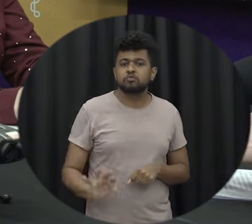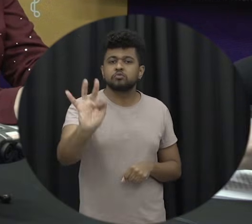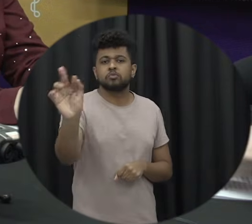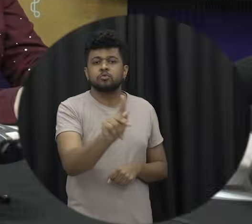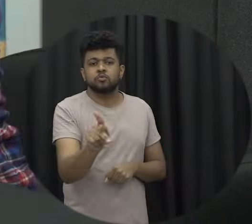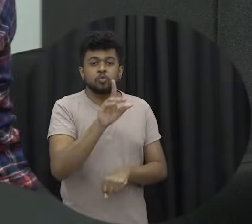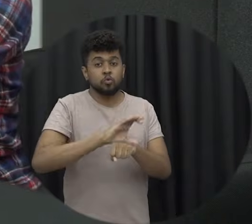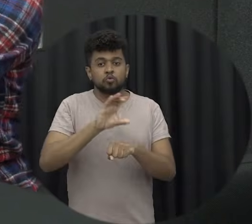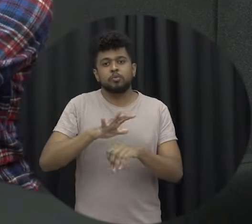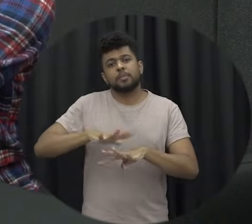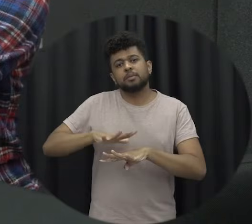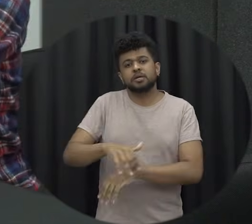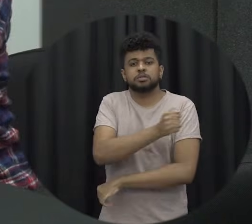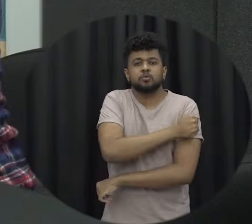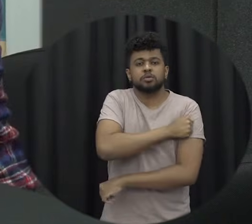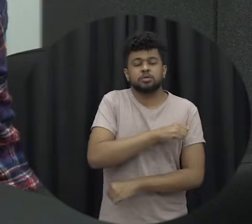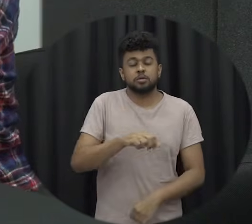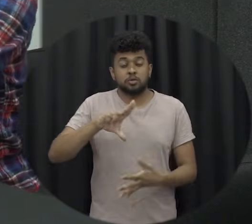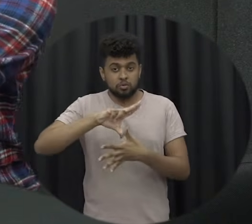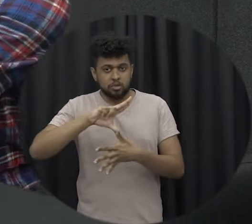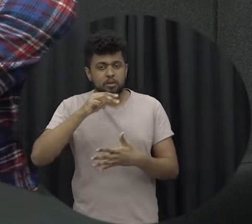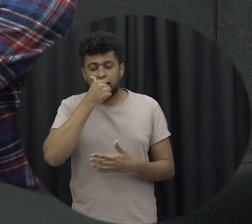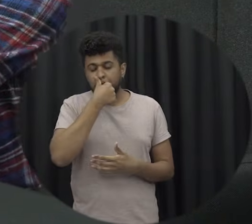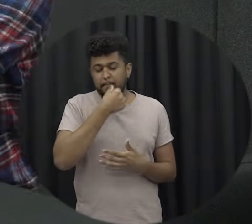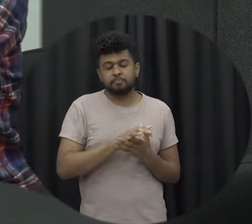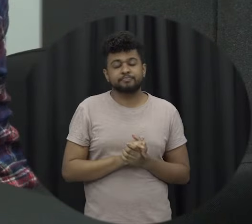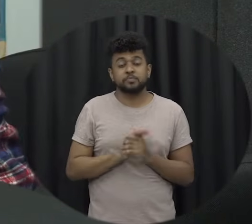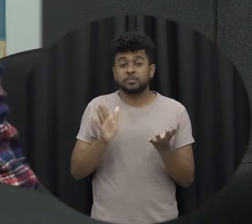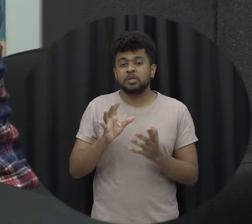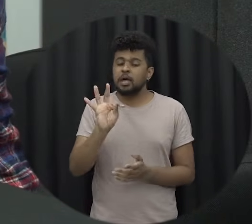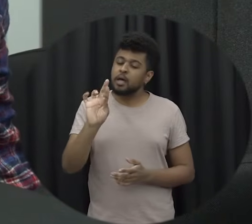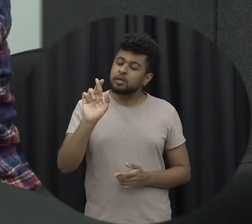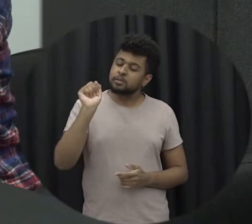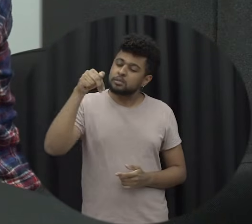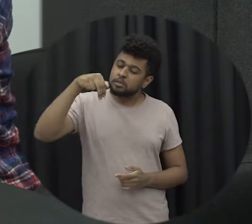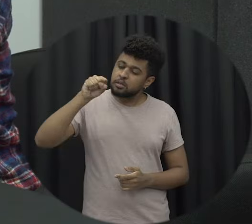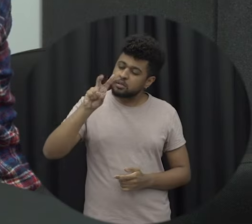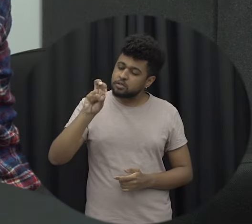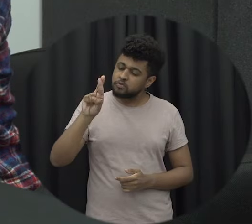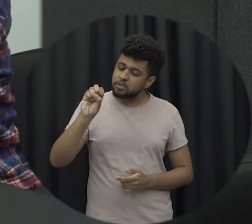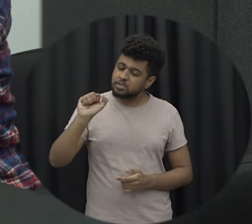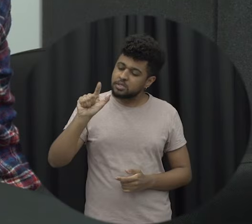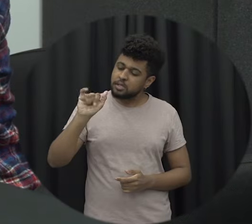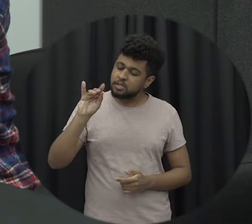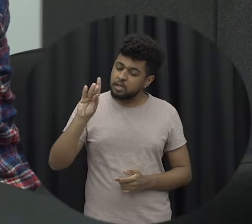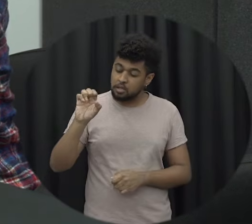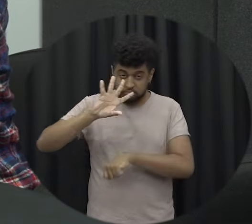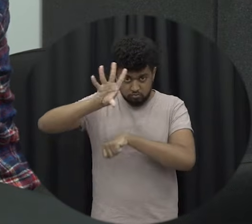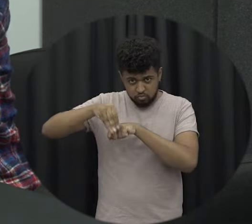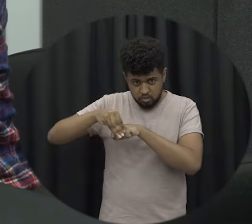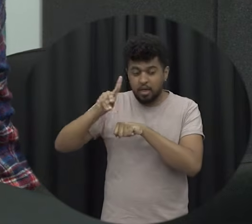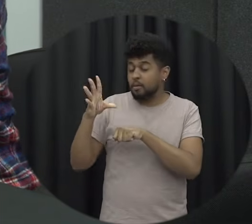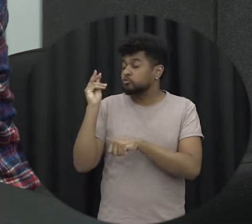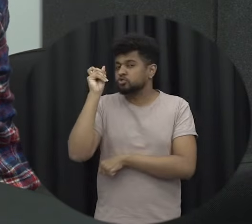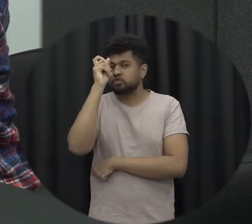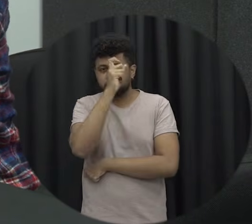Bom, quanto à transversalidade desses conhecimentos, eu acho que ainda é algo muito difícil da gente trabalhar,